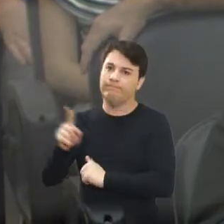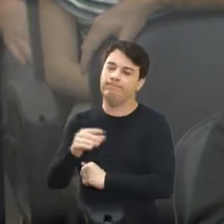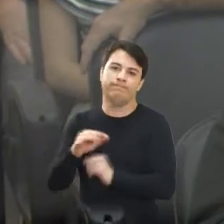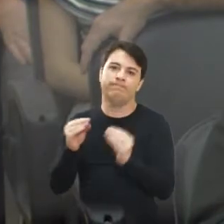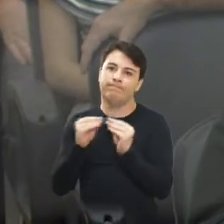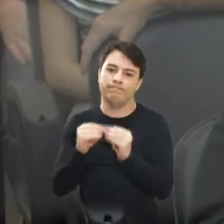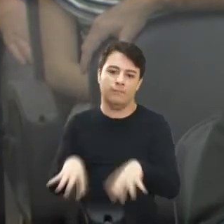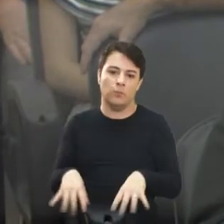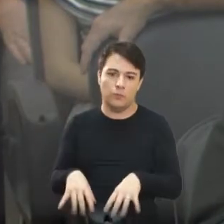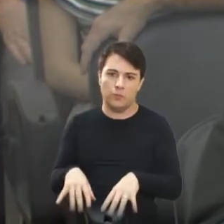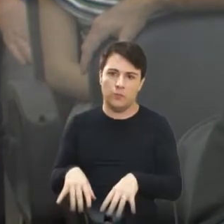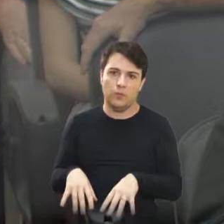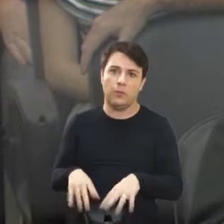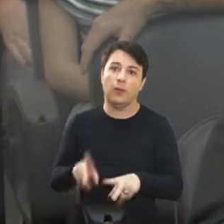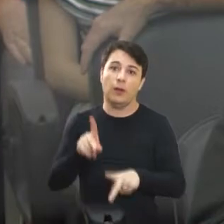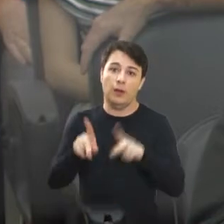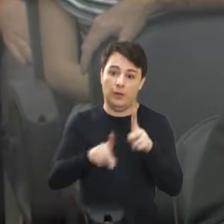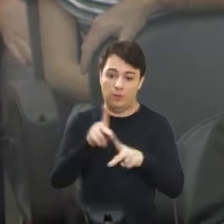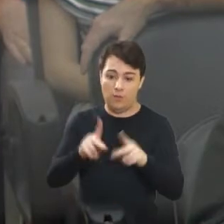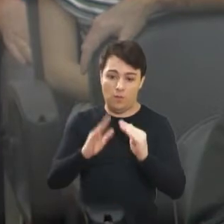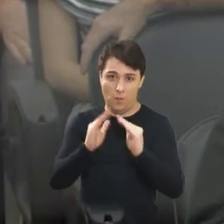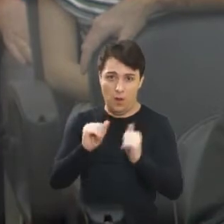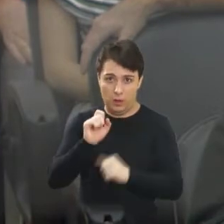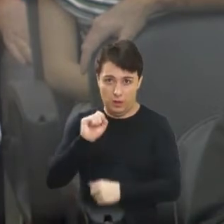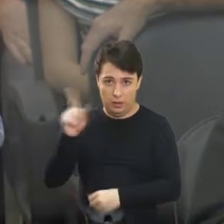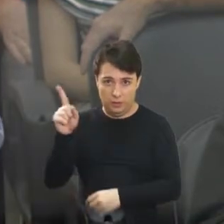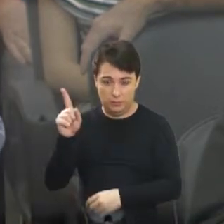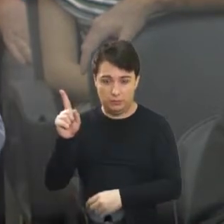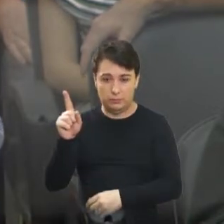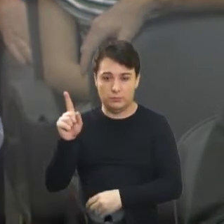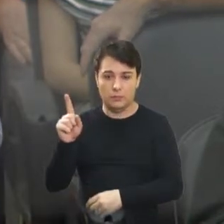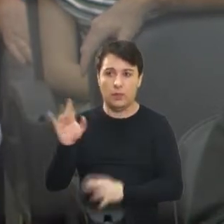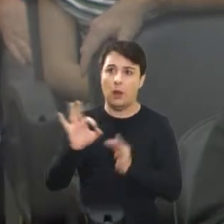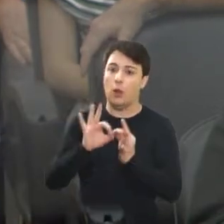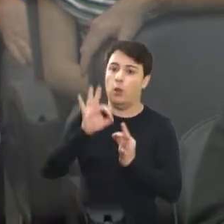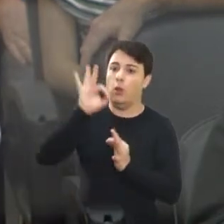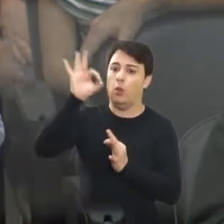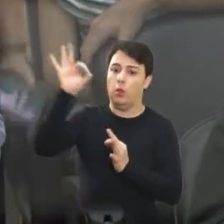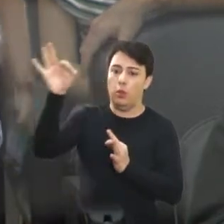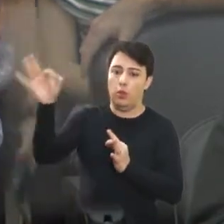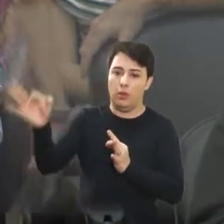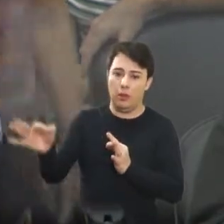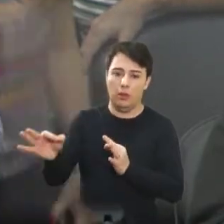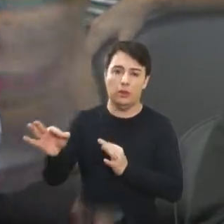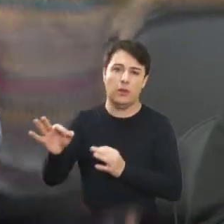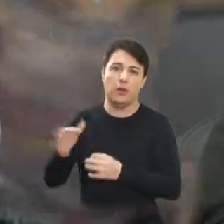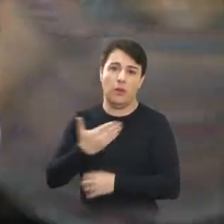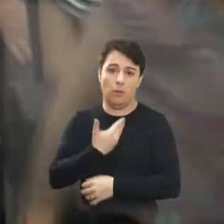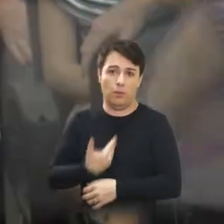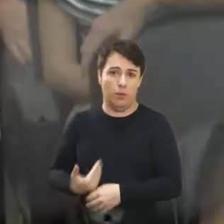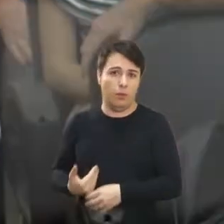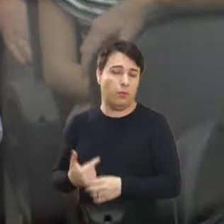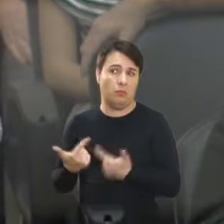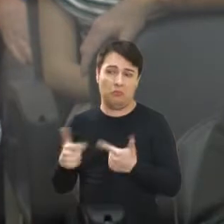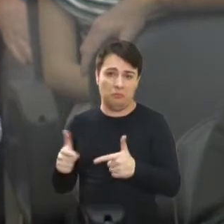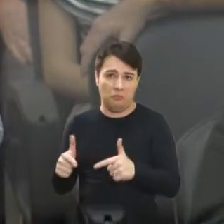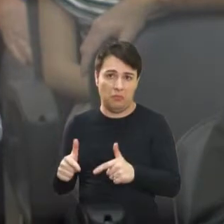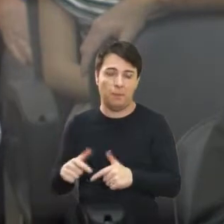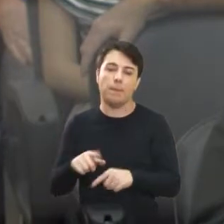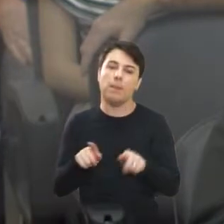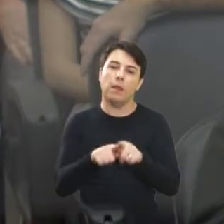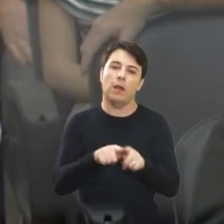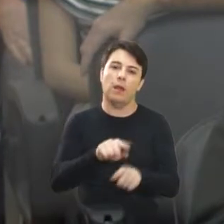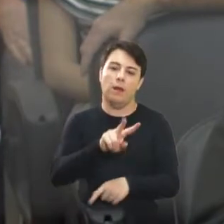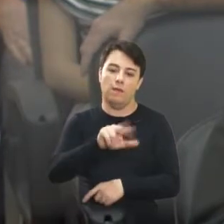muito importante da nossa população tão distante da cidade, carente de serviços públicos. Nós temos agora o Vale Verde, uma região